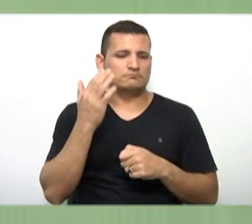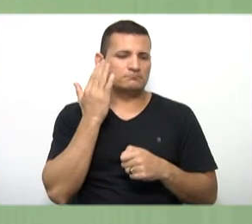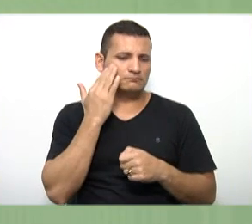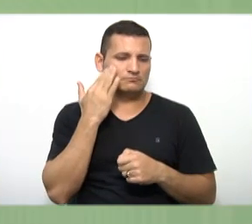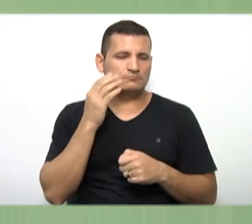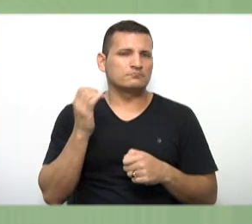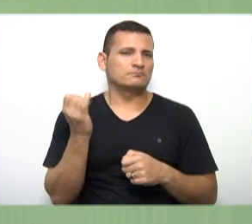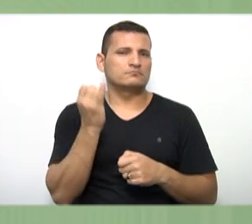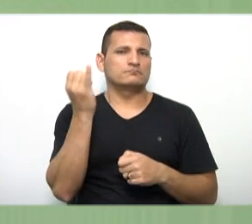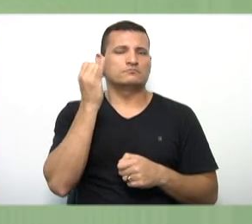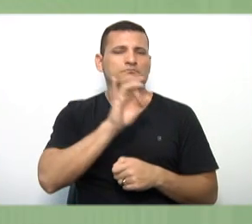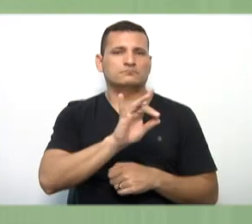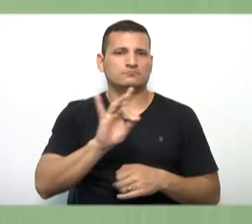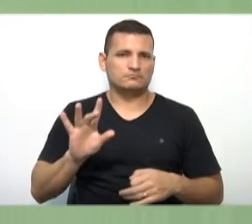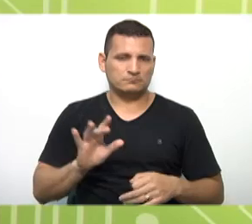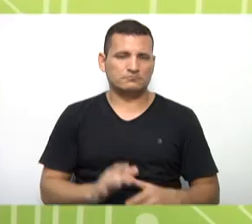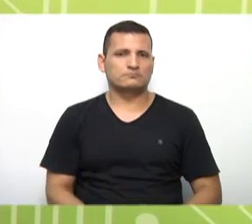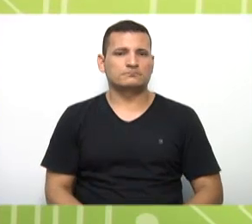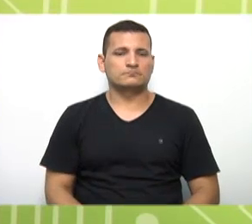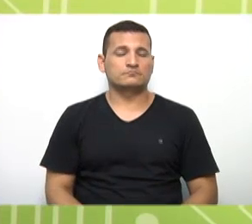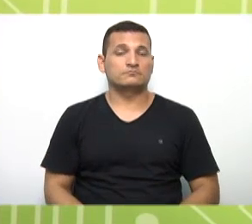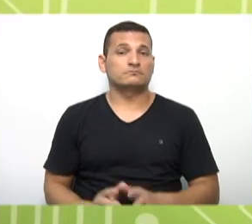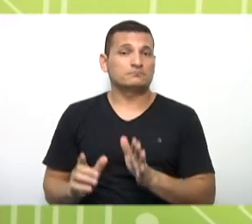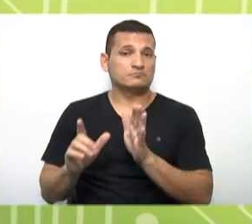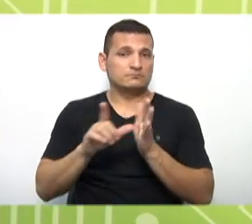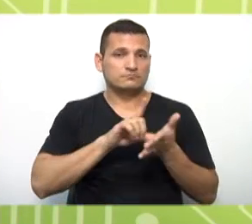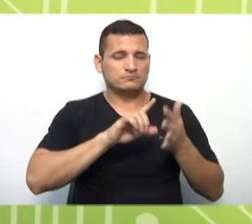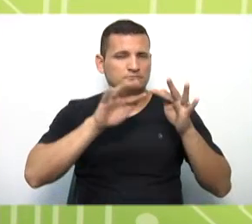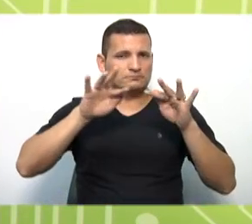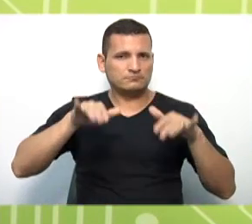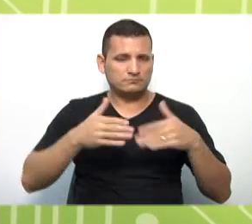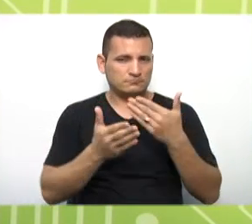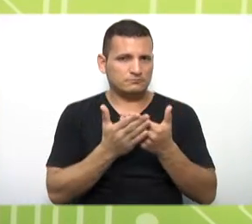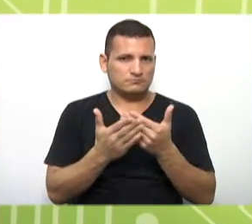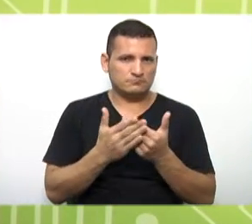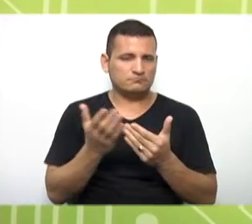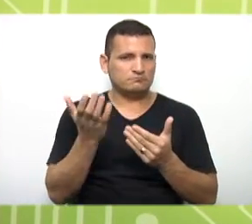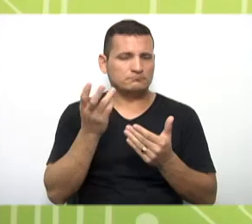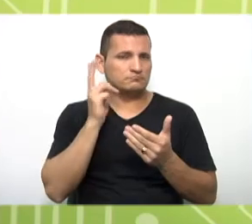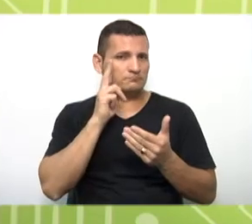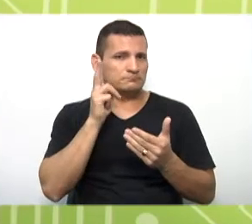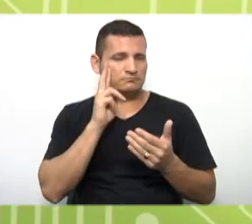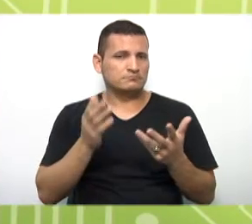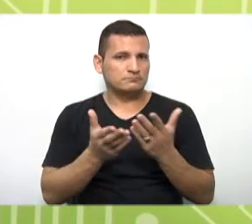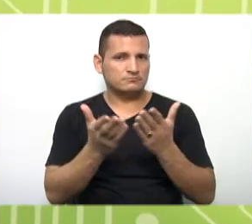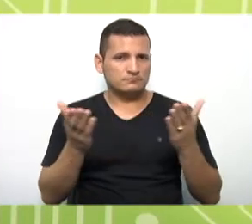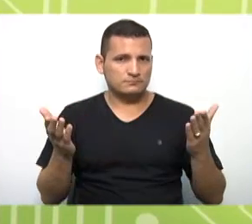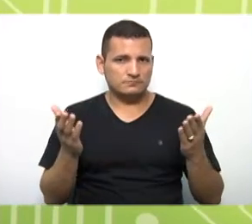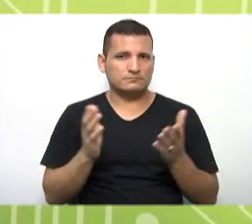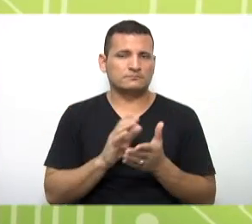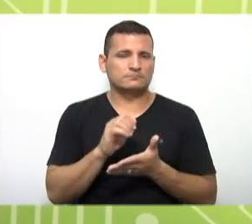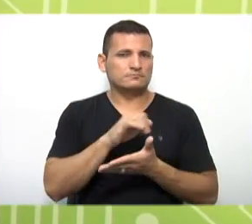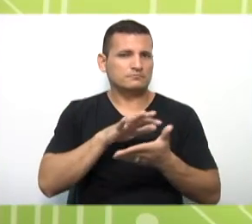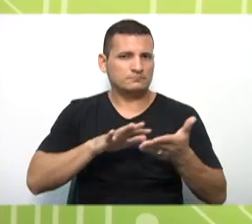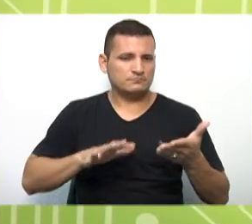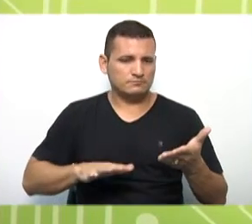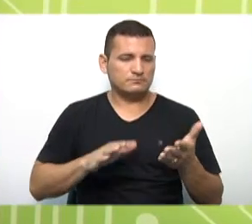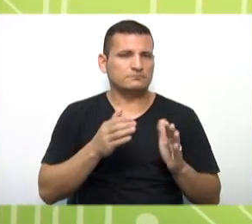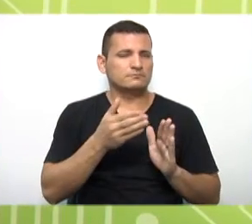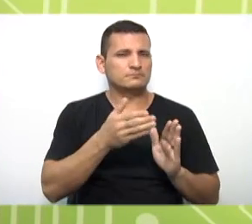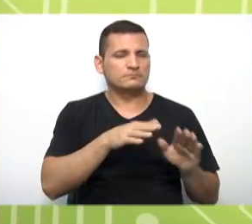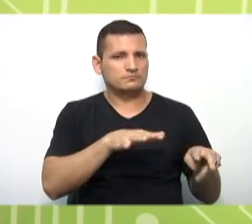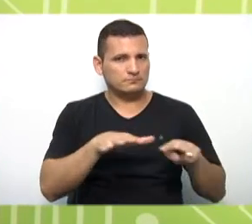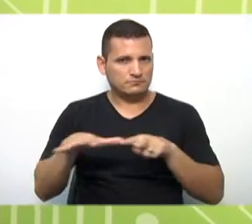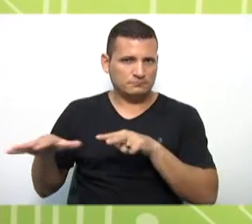importância de cada uma delas. Antes da gente finalizar a nossa aula, quero lembrá-los que a nossa atividade de